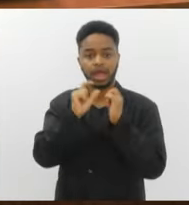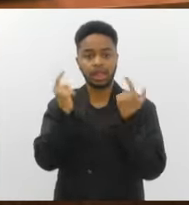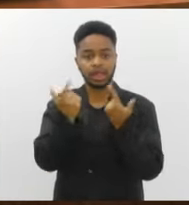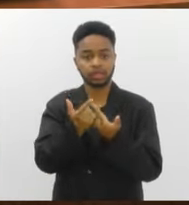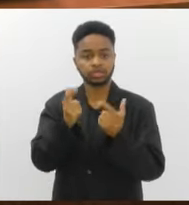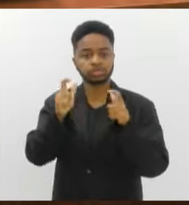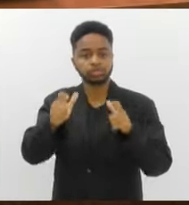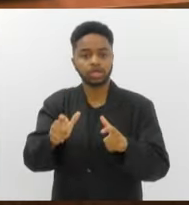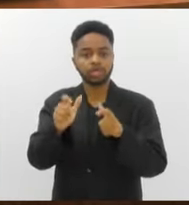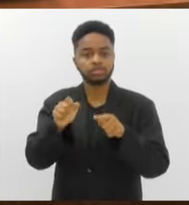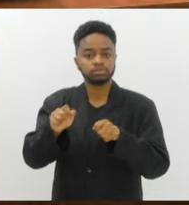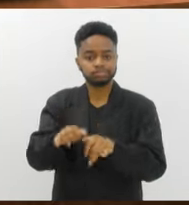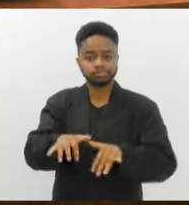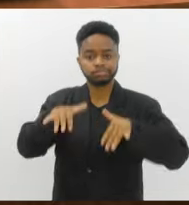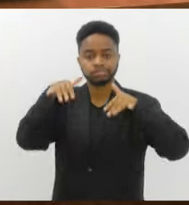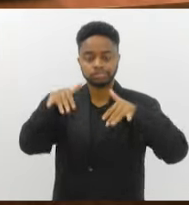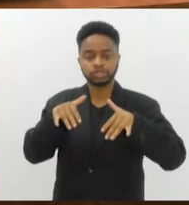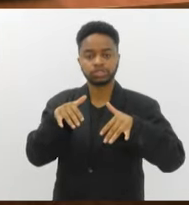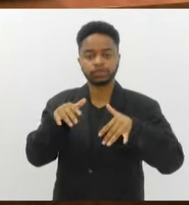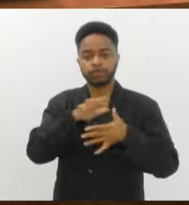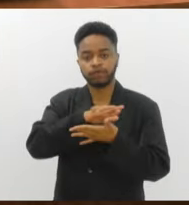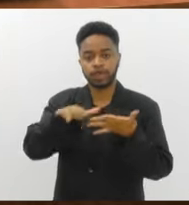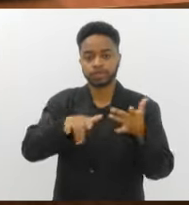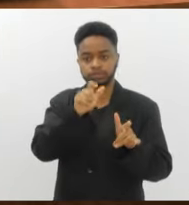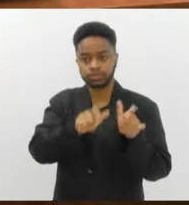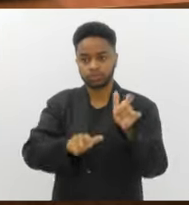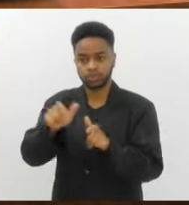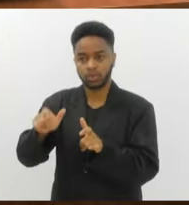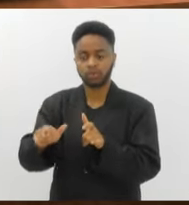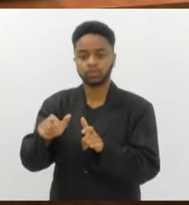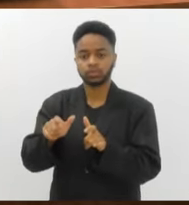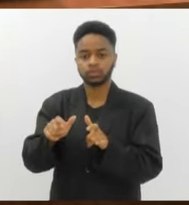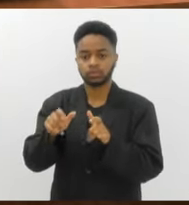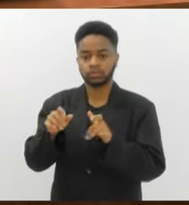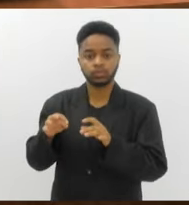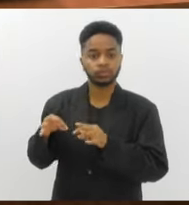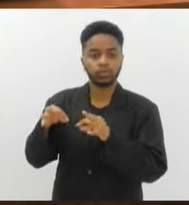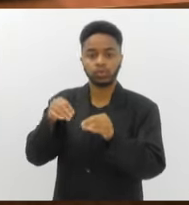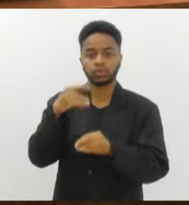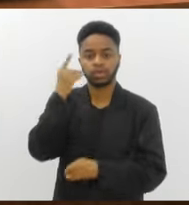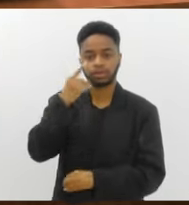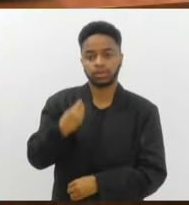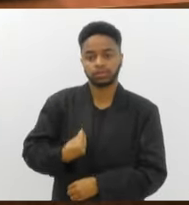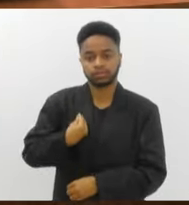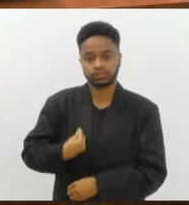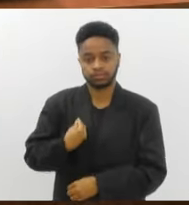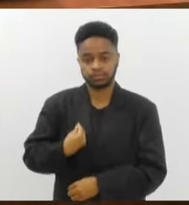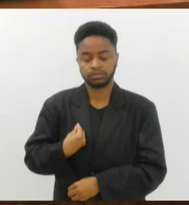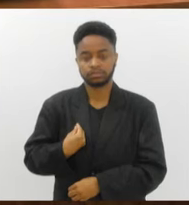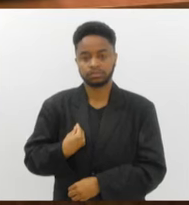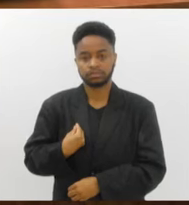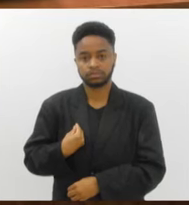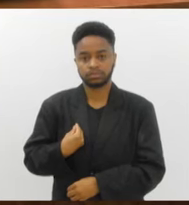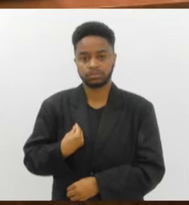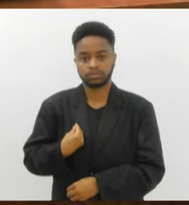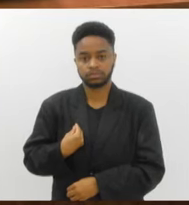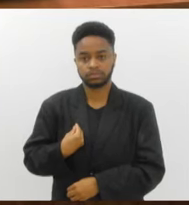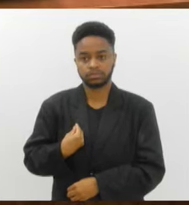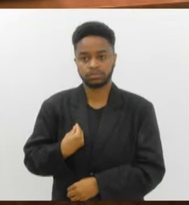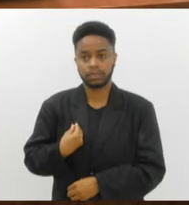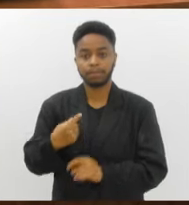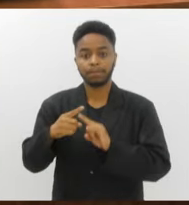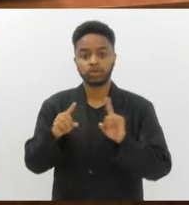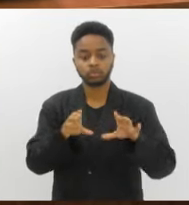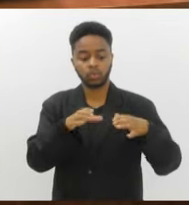cheia, com todas as representações, plenário lotado, presença de todos os deputados, à exceção da bancada do